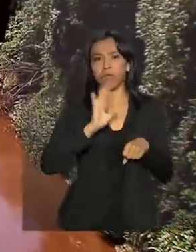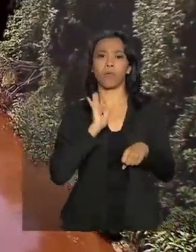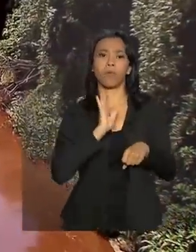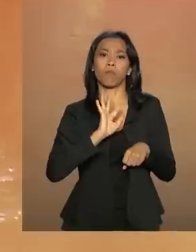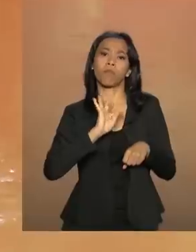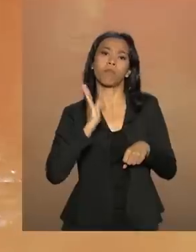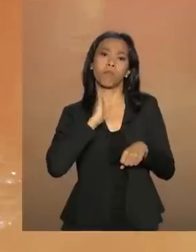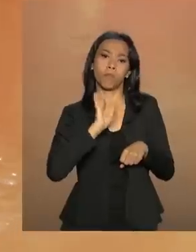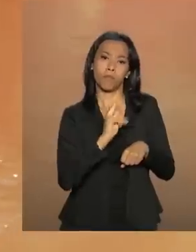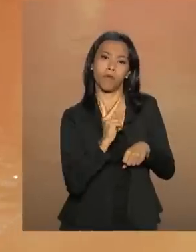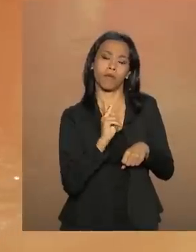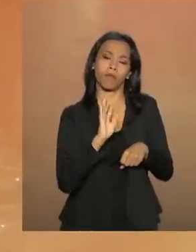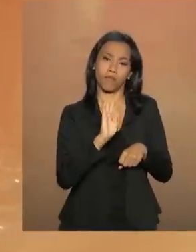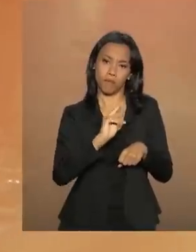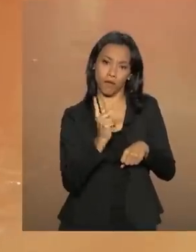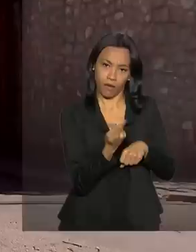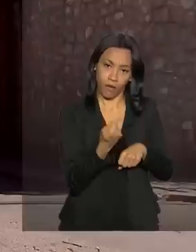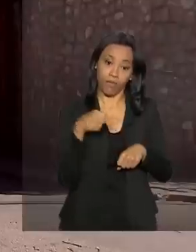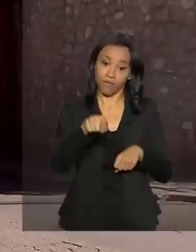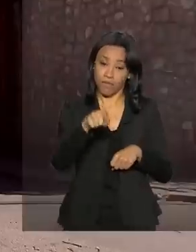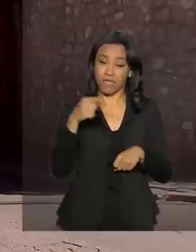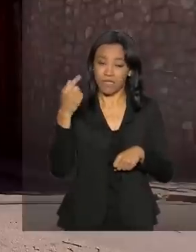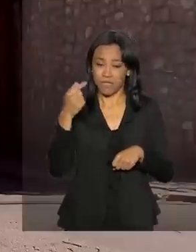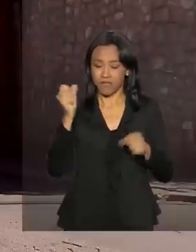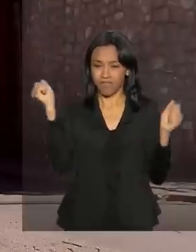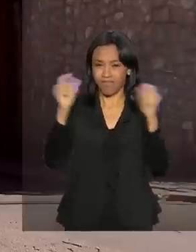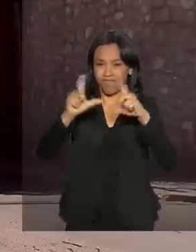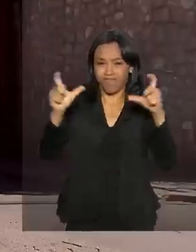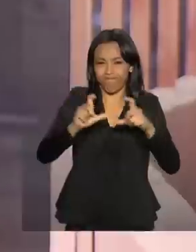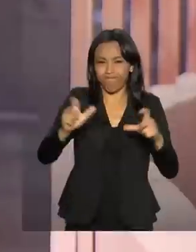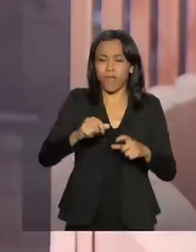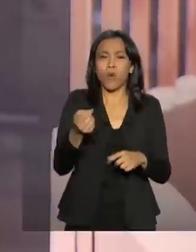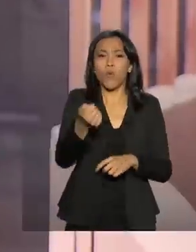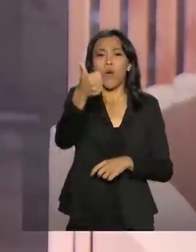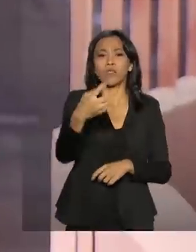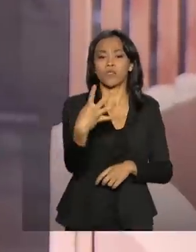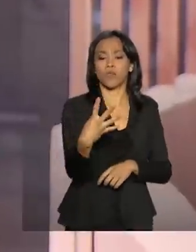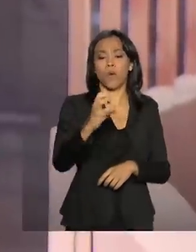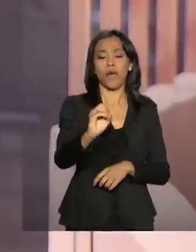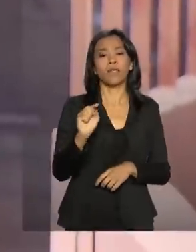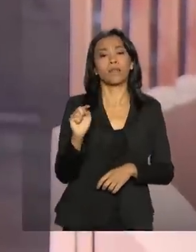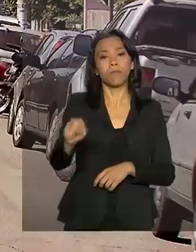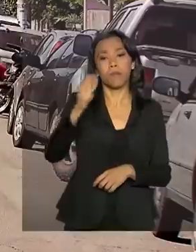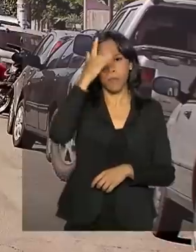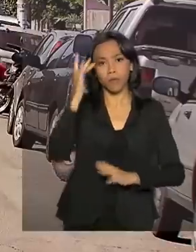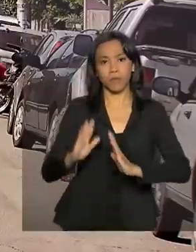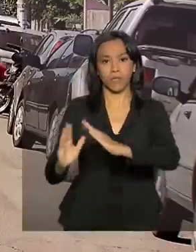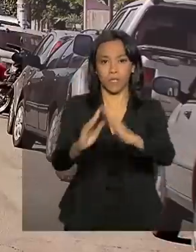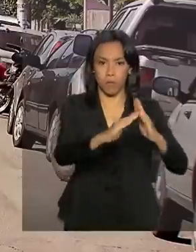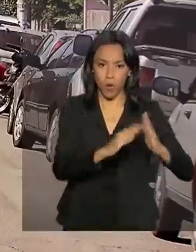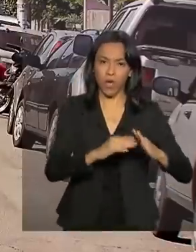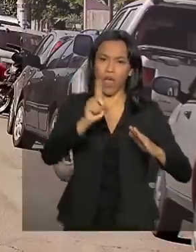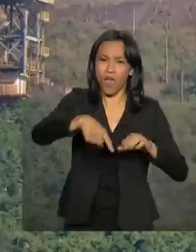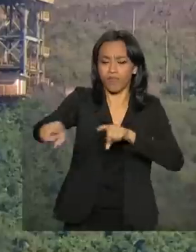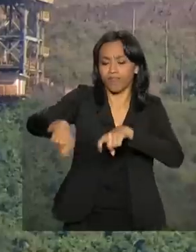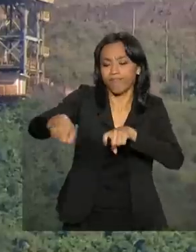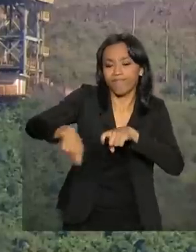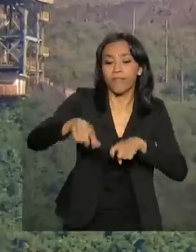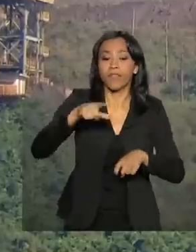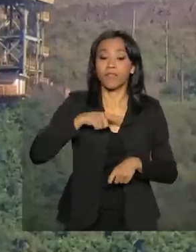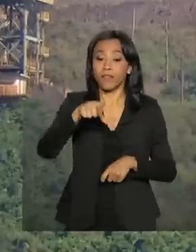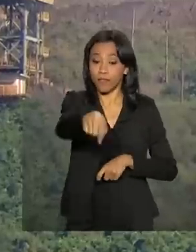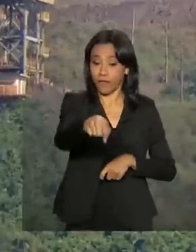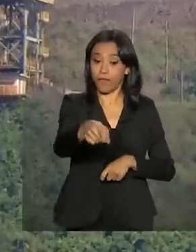agora exibe marcas da tragédia. Com quase 40 mil habitantes e áreas de interior, o município tem na